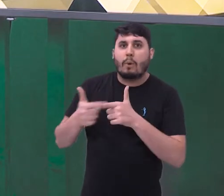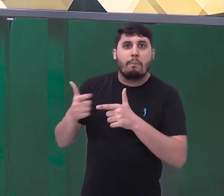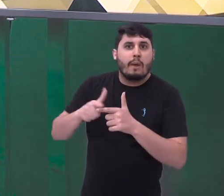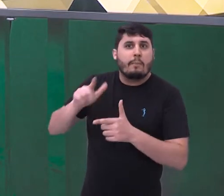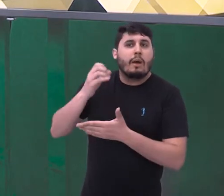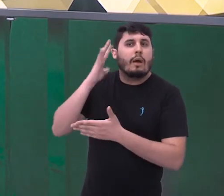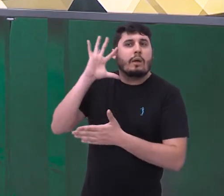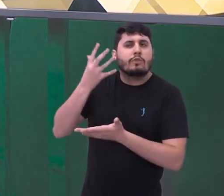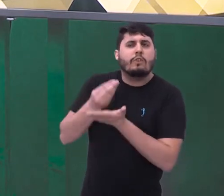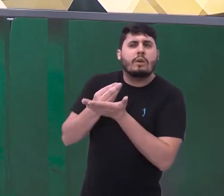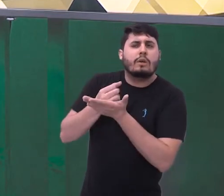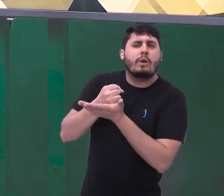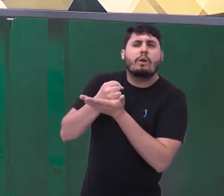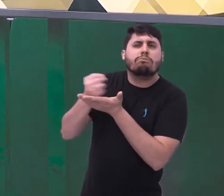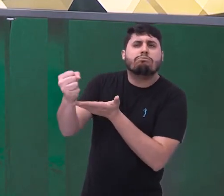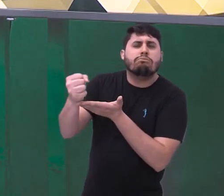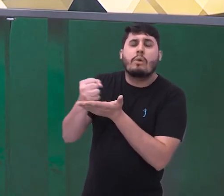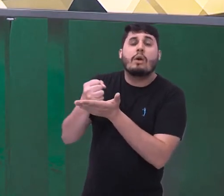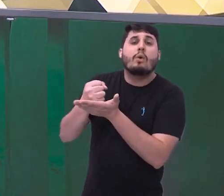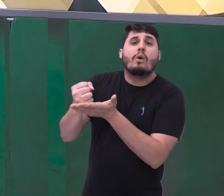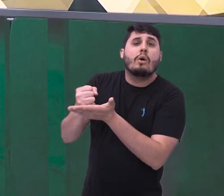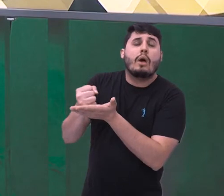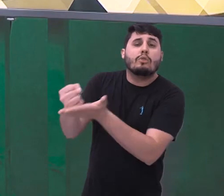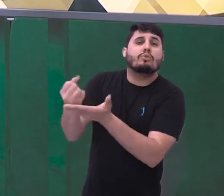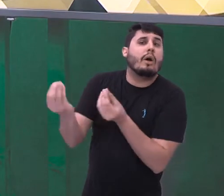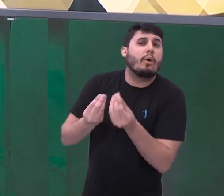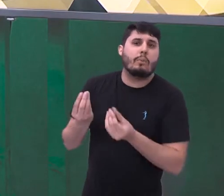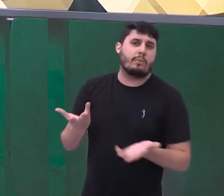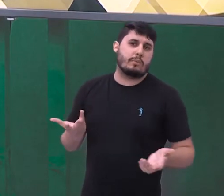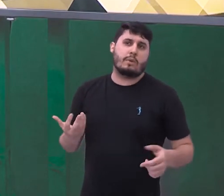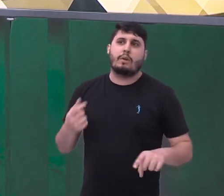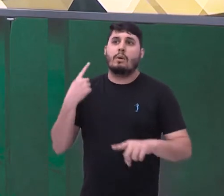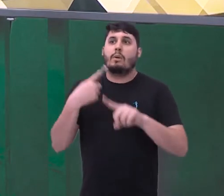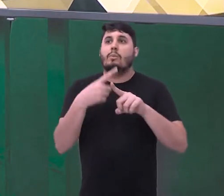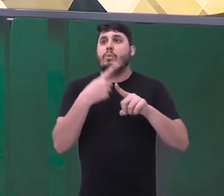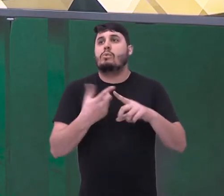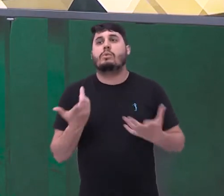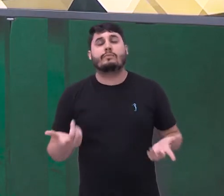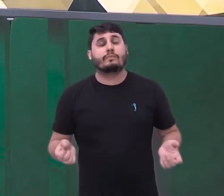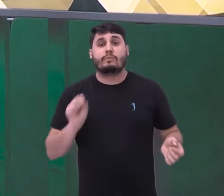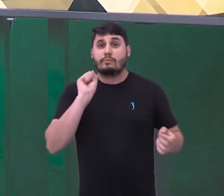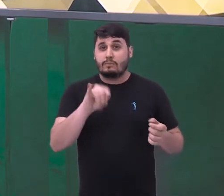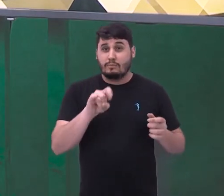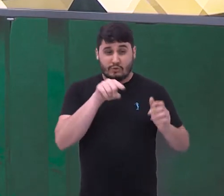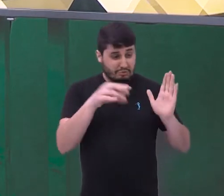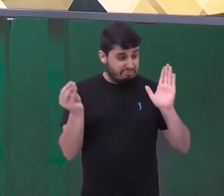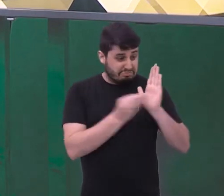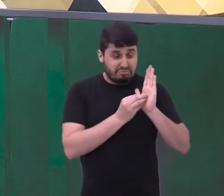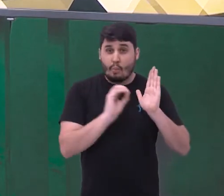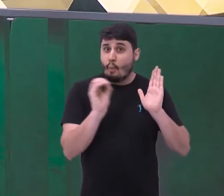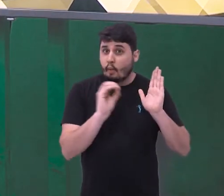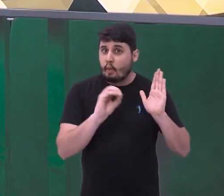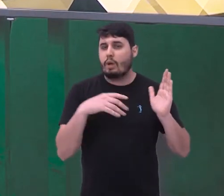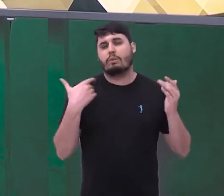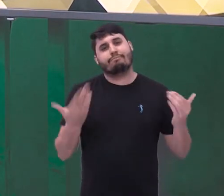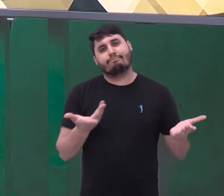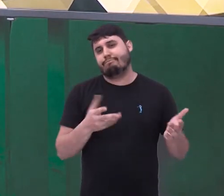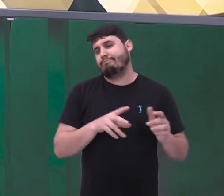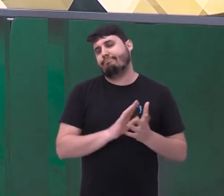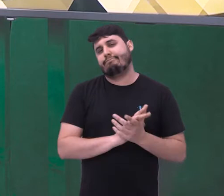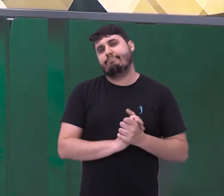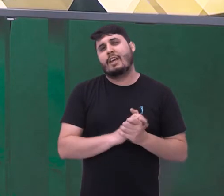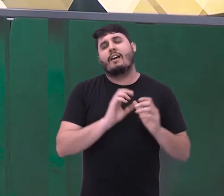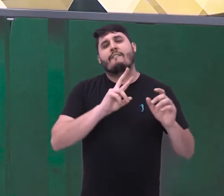As competências 1, 2, 3, 4 se foram. Por quê? Porque essa aqui tirou você do dissertativo, argumentativo em prosa.